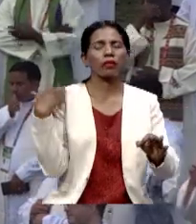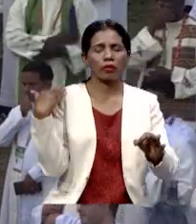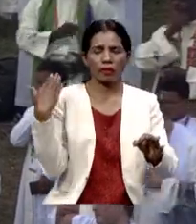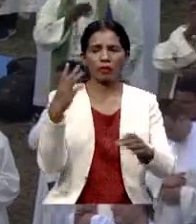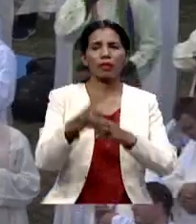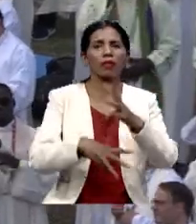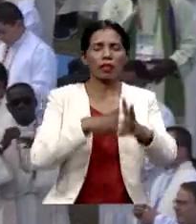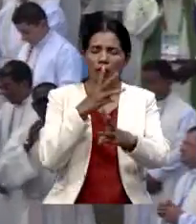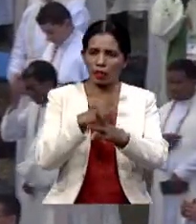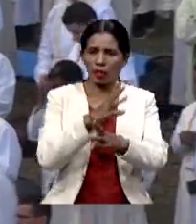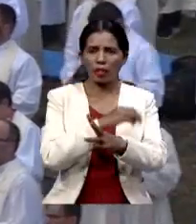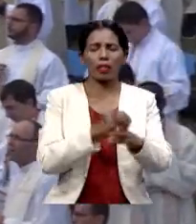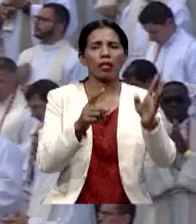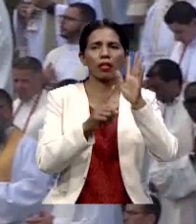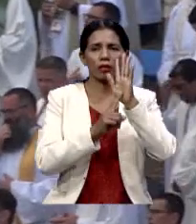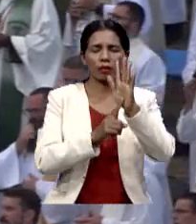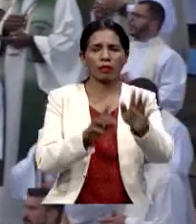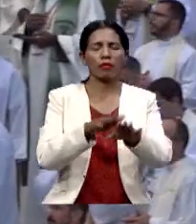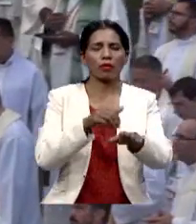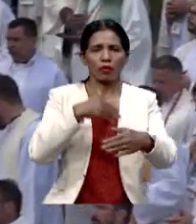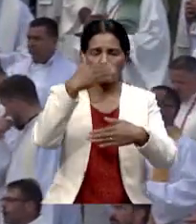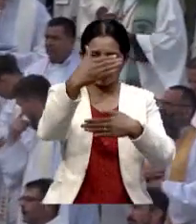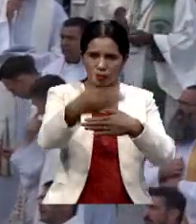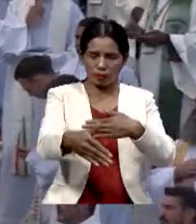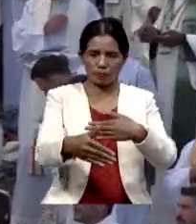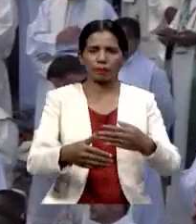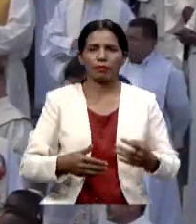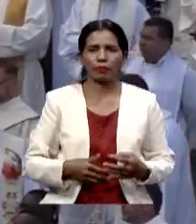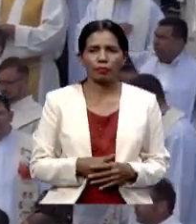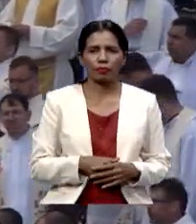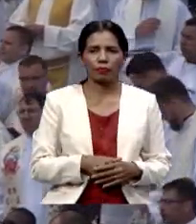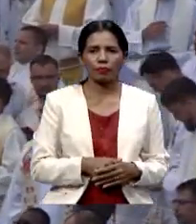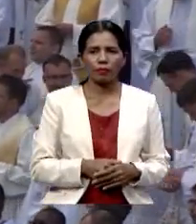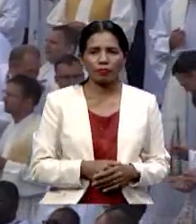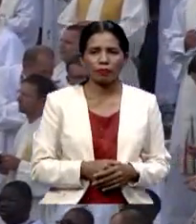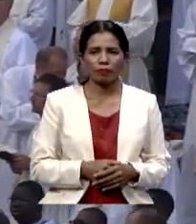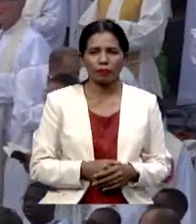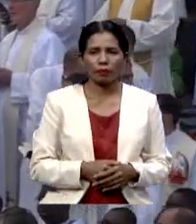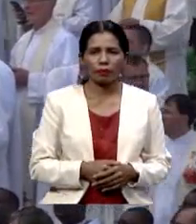anuncia a cidade de NBC acolhe a Jornada Turmain. Equipa Cobertura, Ziameni.